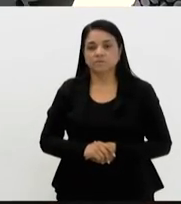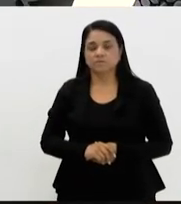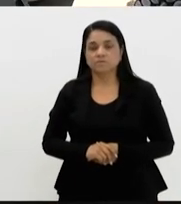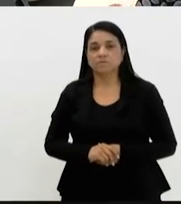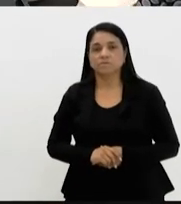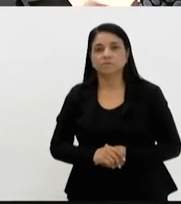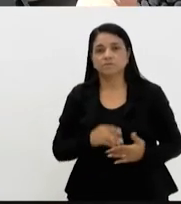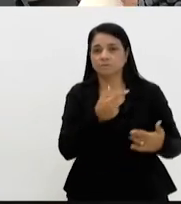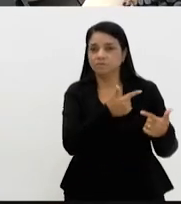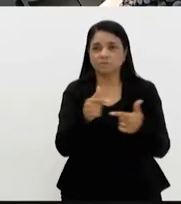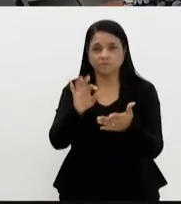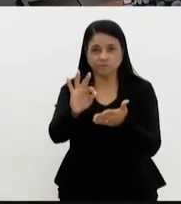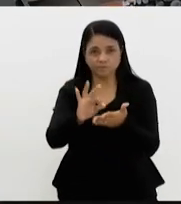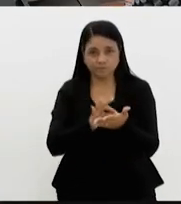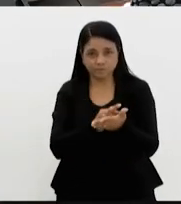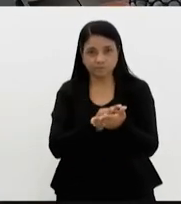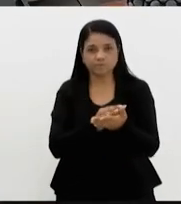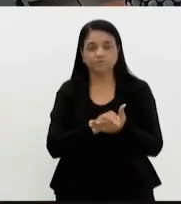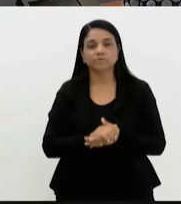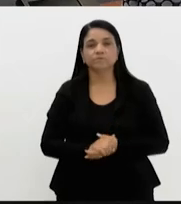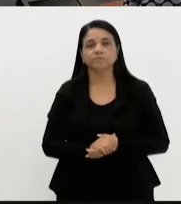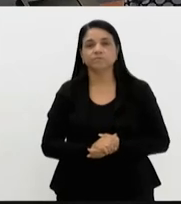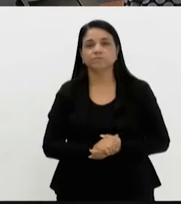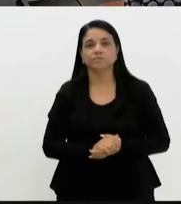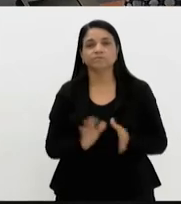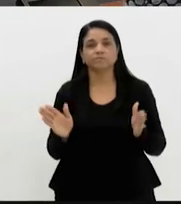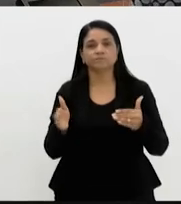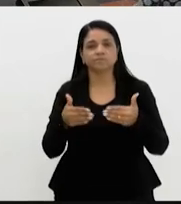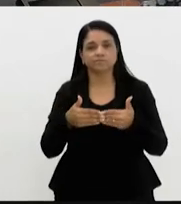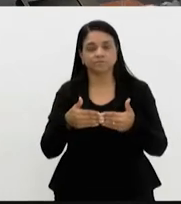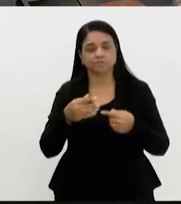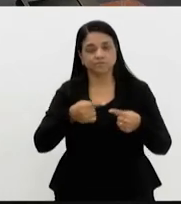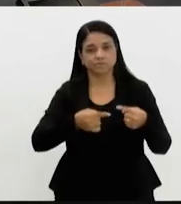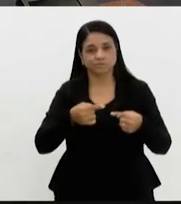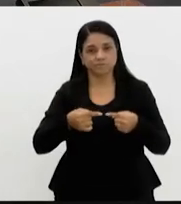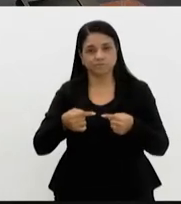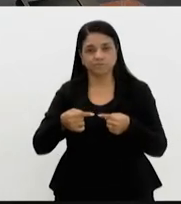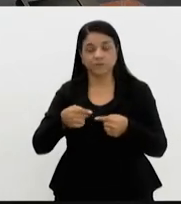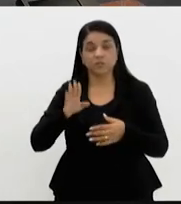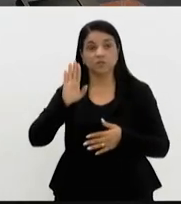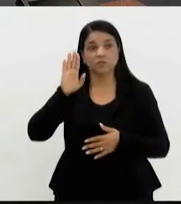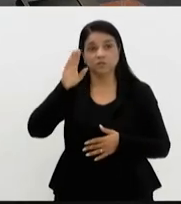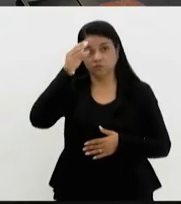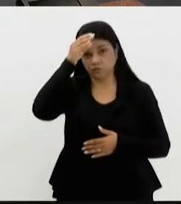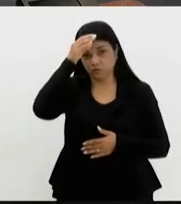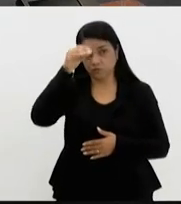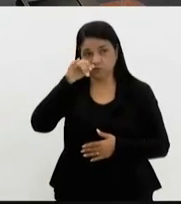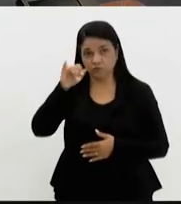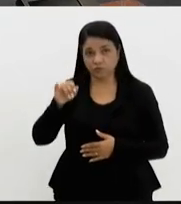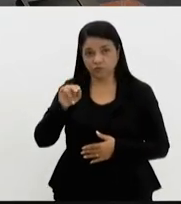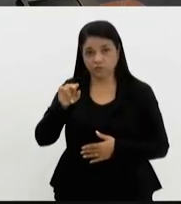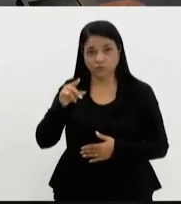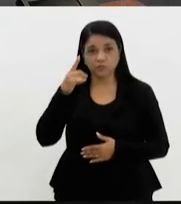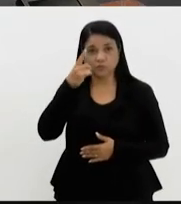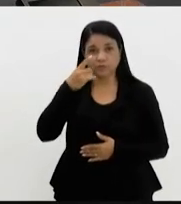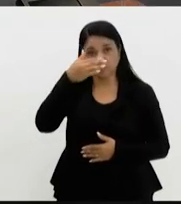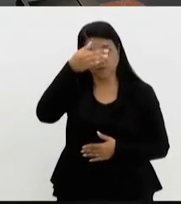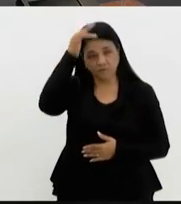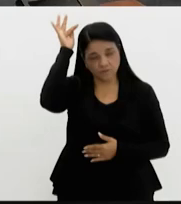Não havendo mais oradores inscritos, encerrada a discussão. Presidenta, te ajudo. Pois não, deputado